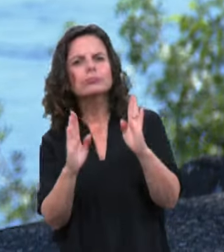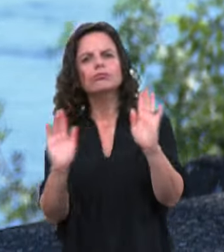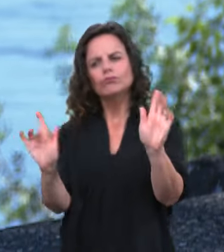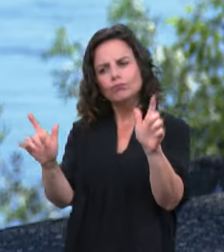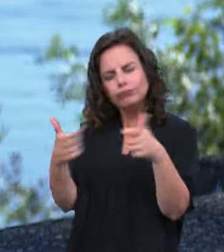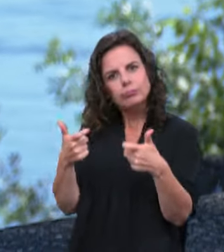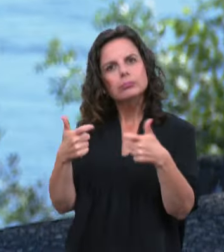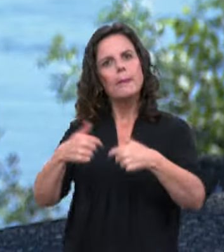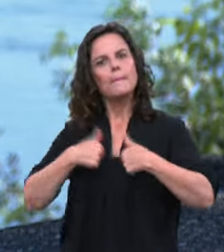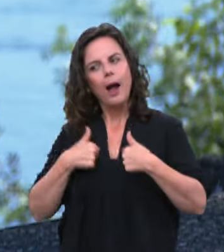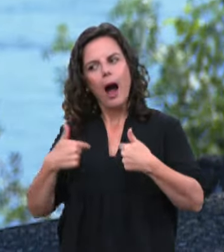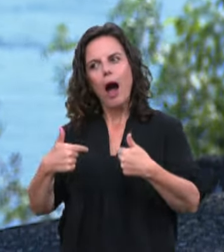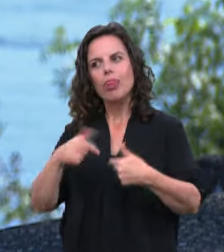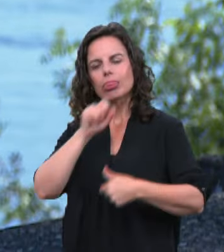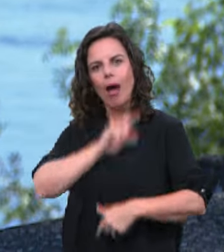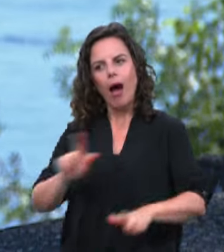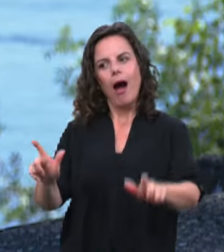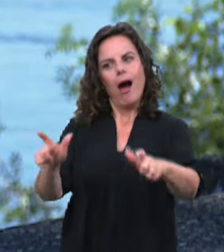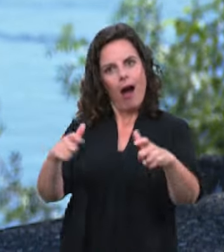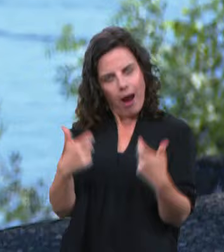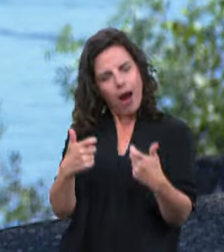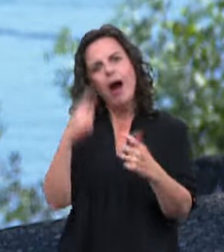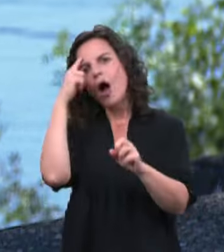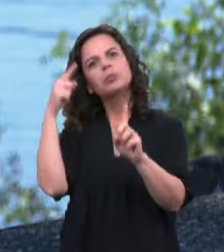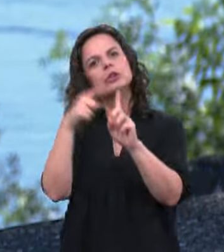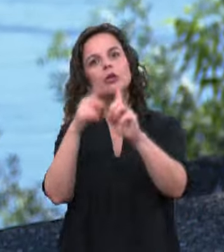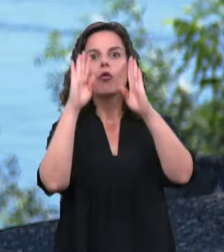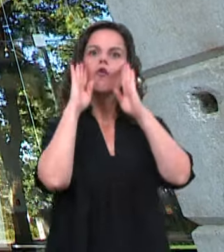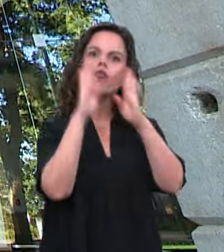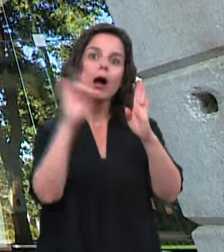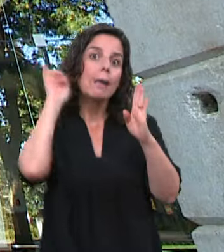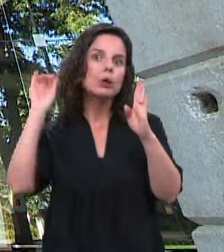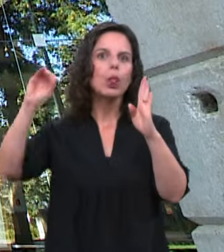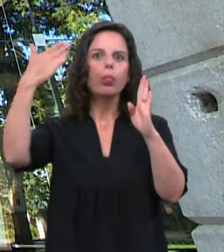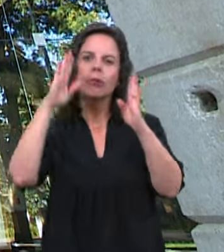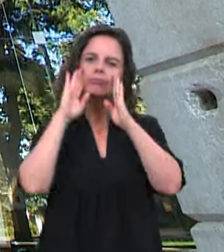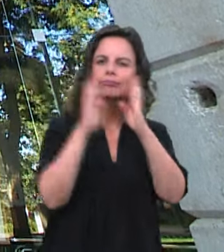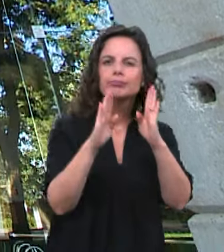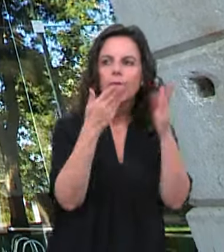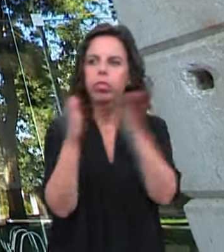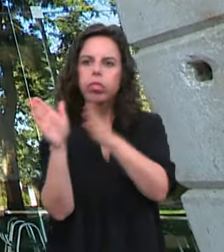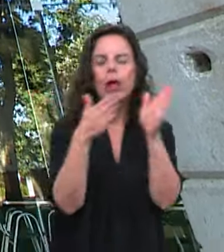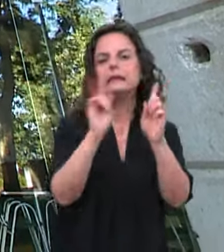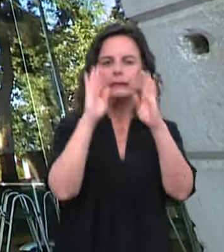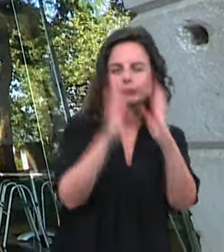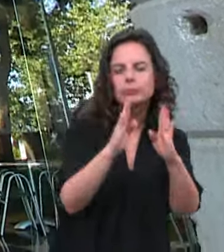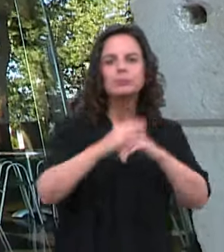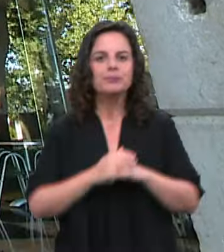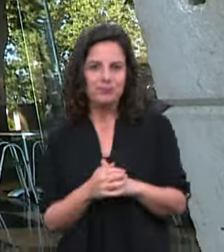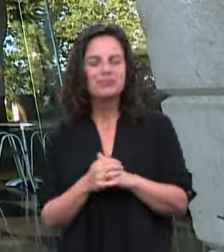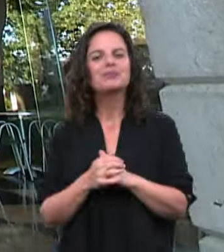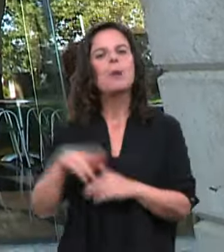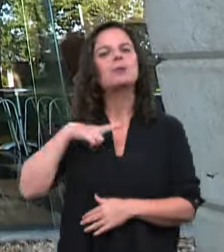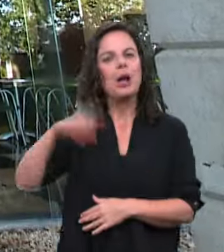regulação, a capacidade de me regular para me focar no que efetivamente era importante. Privilegiando as regiões